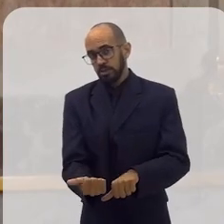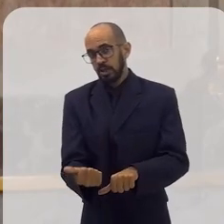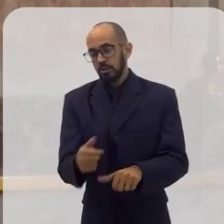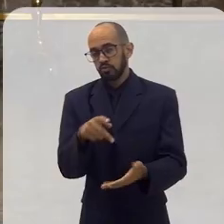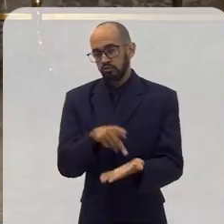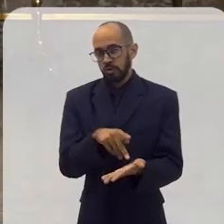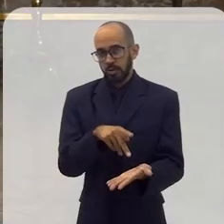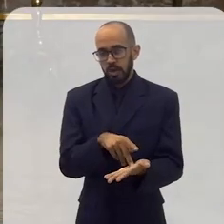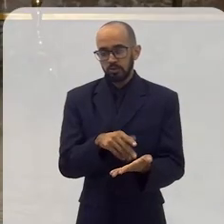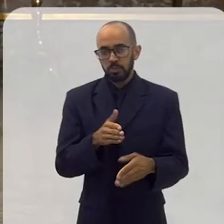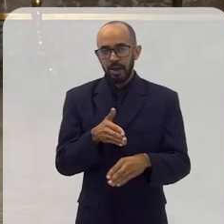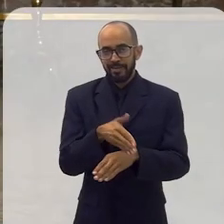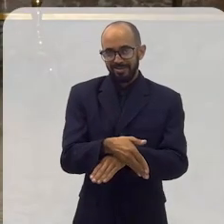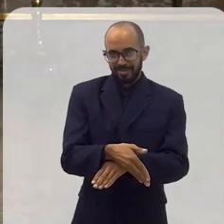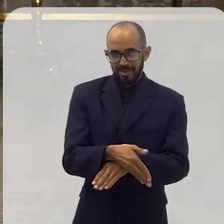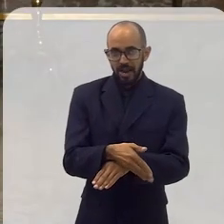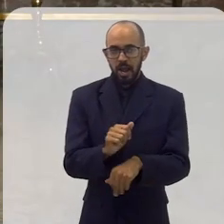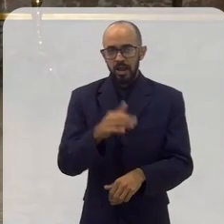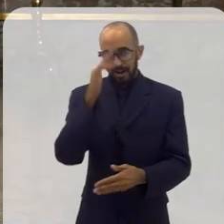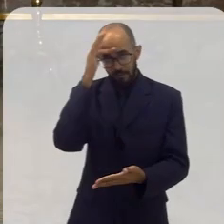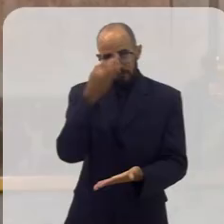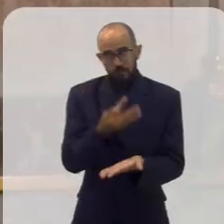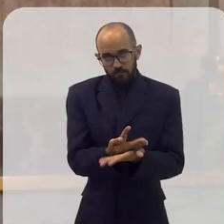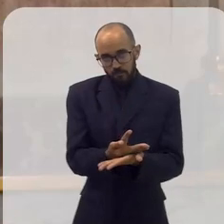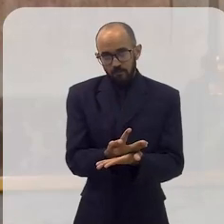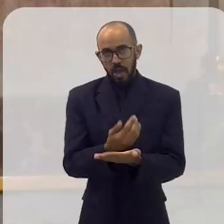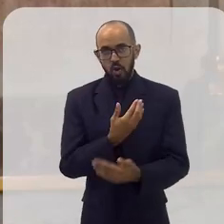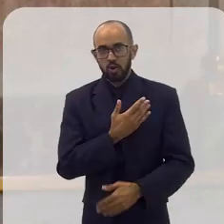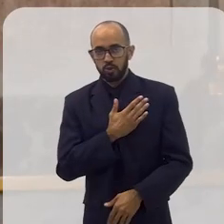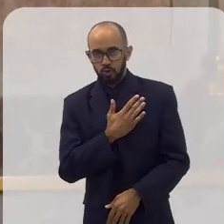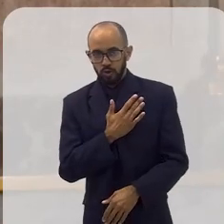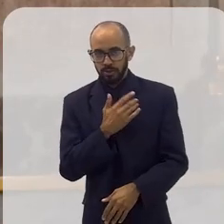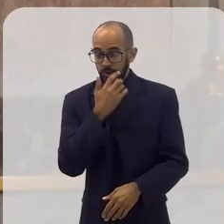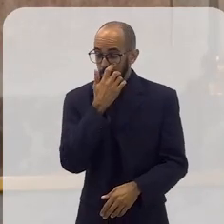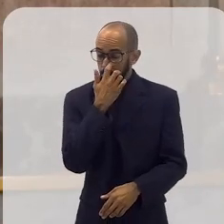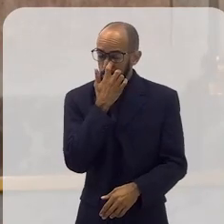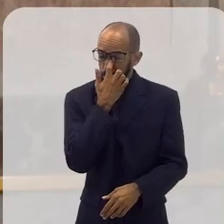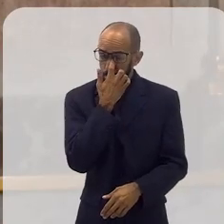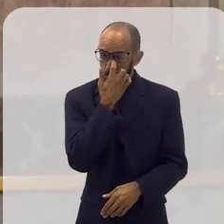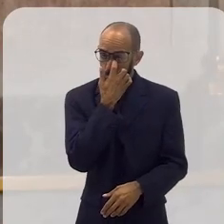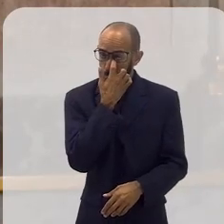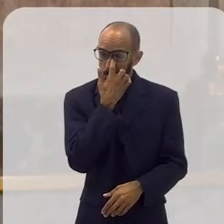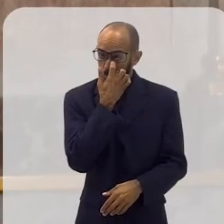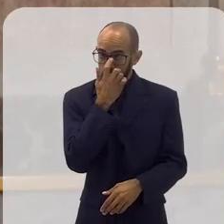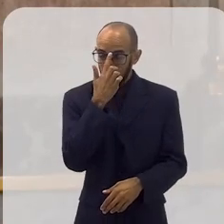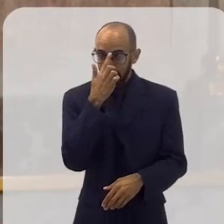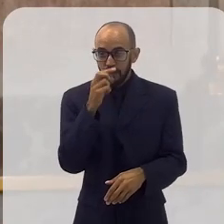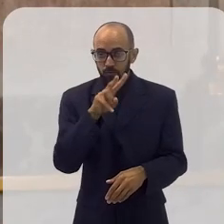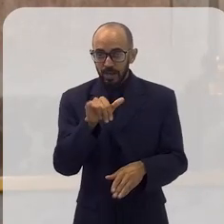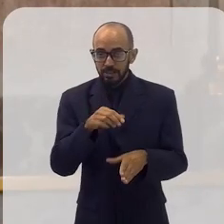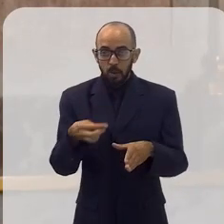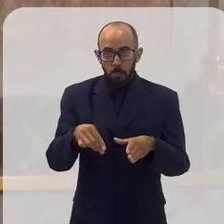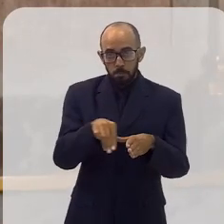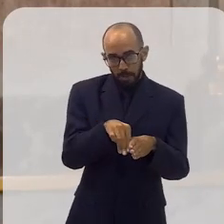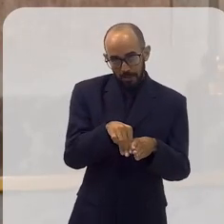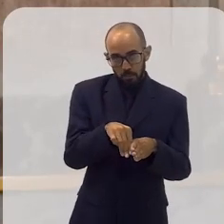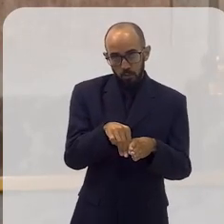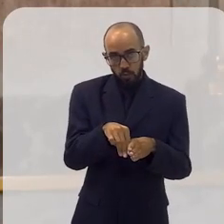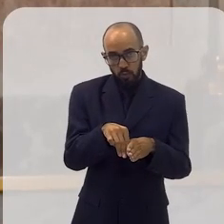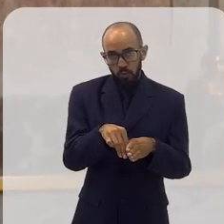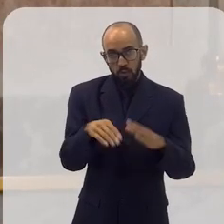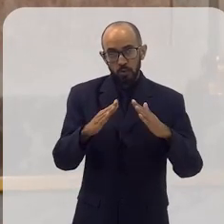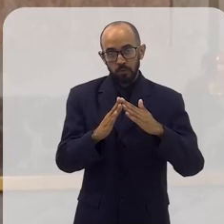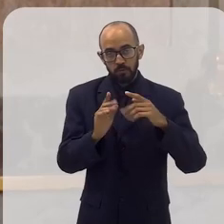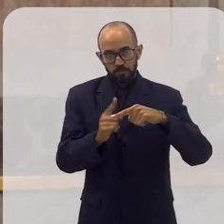batismo mesmo, certo, para entrar na fé ortodoxa. E aí ele vai estar um membro e fiel para